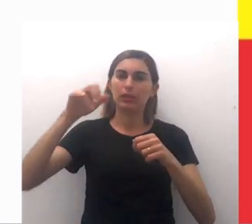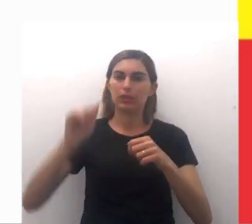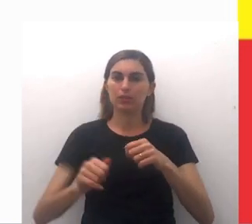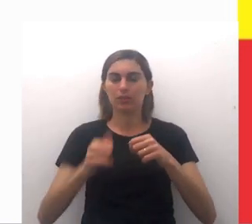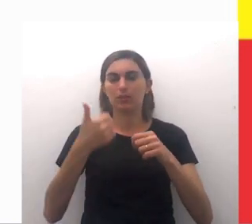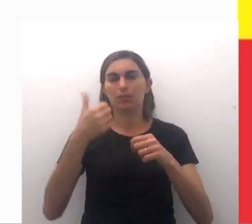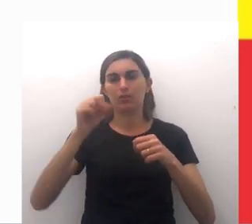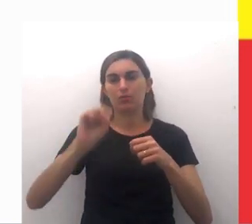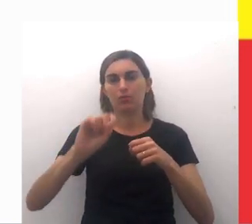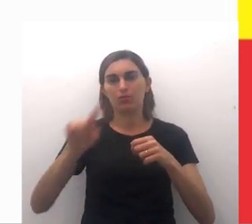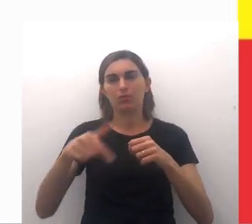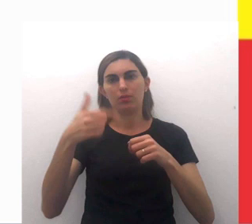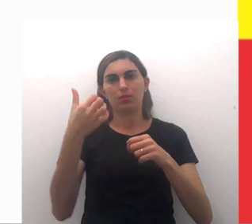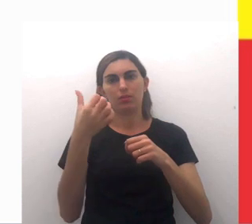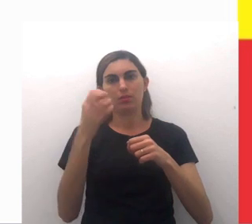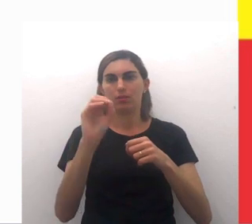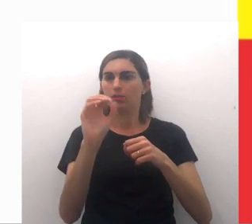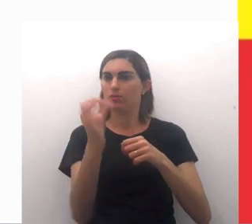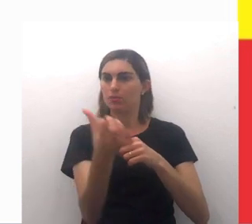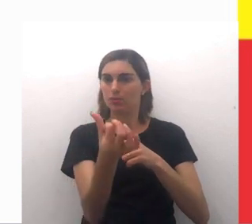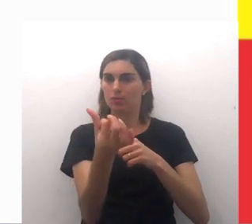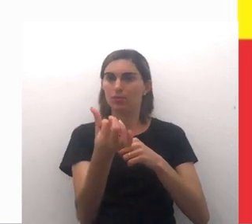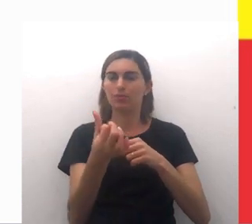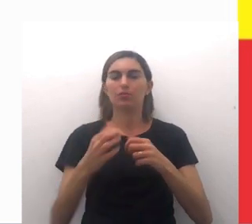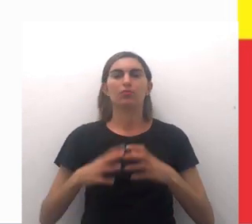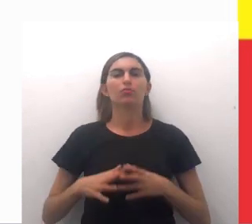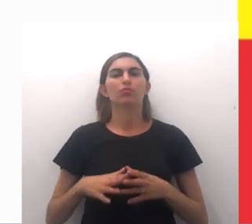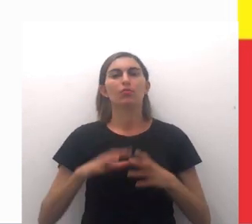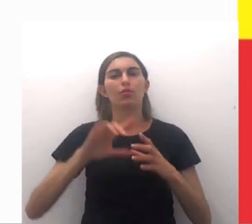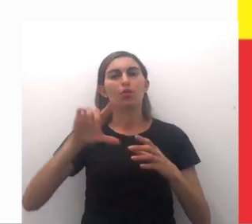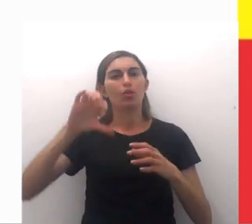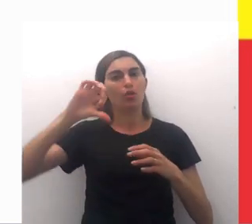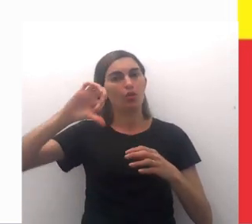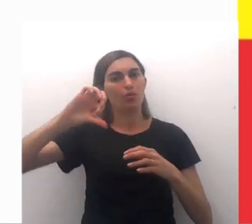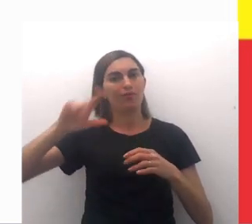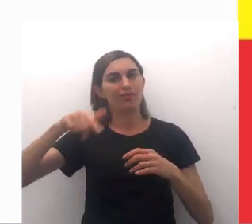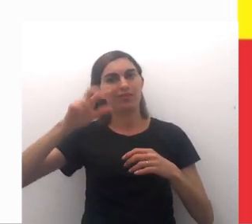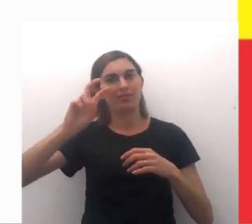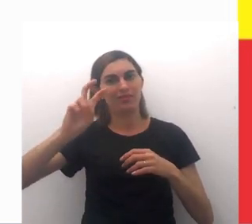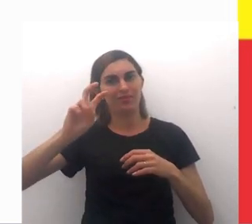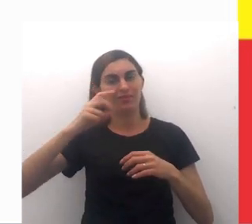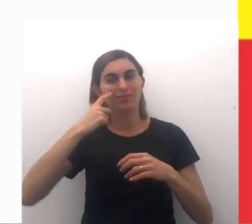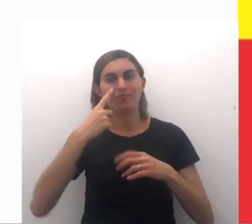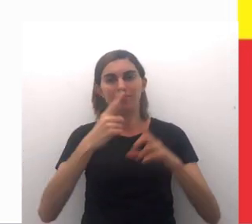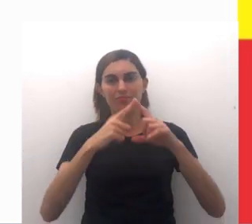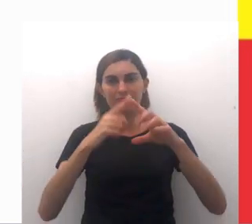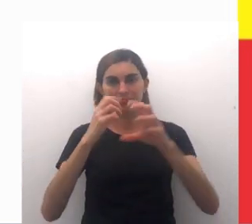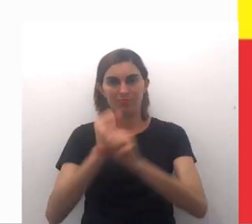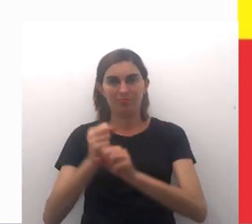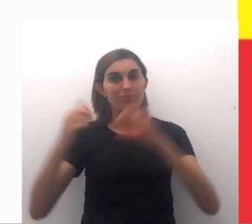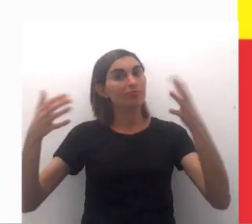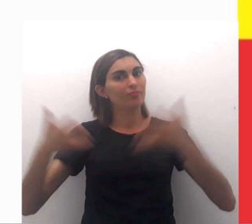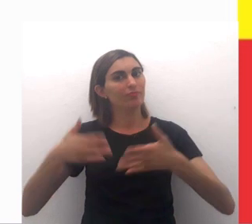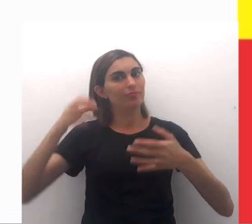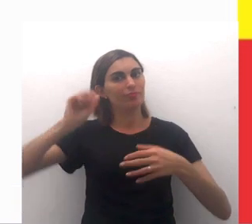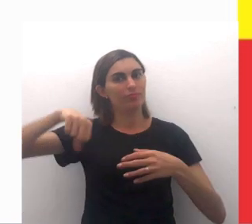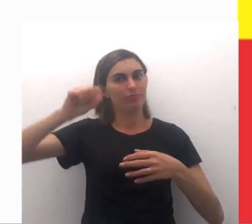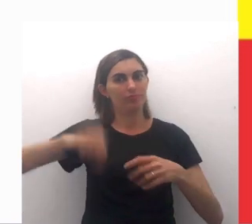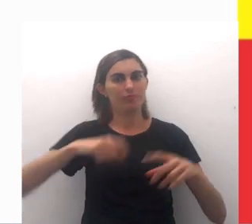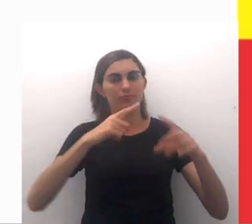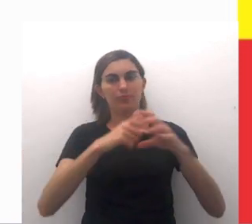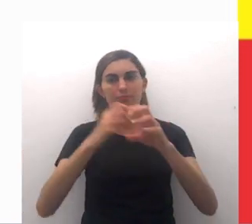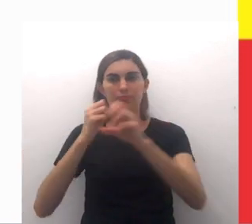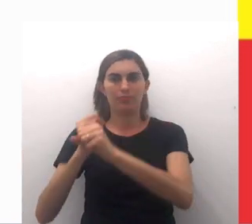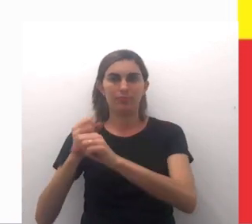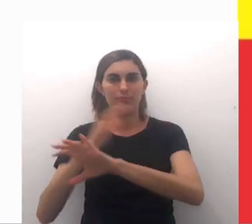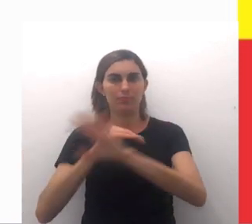dar 18,06 vezes 9,5. Então, realizando essa multiplicação, agora sim eu posso